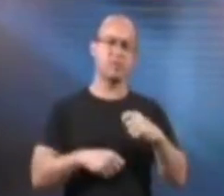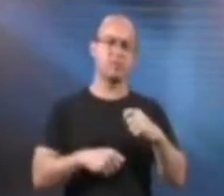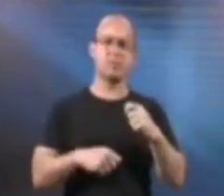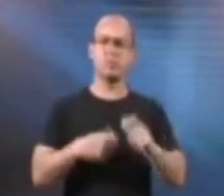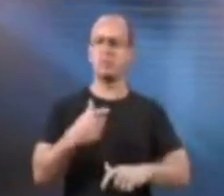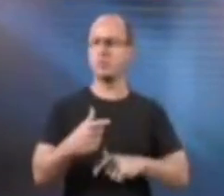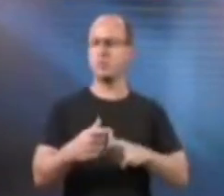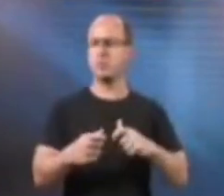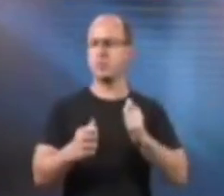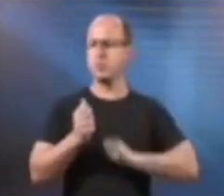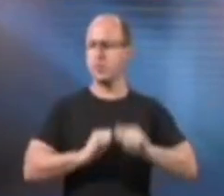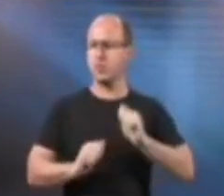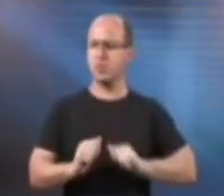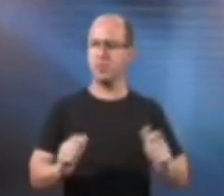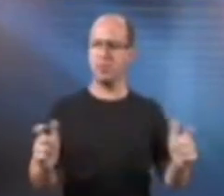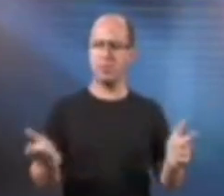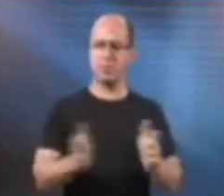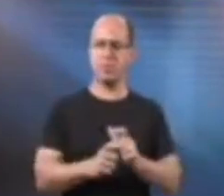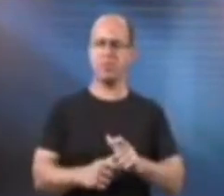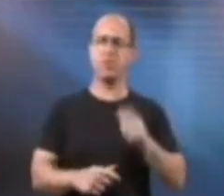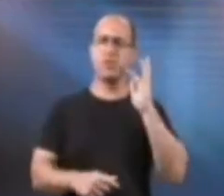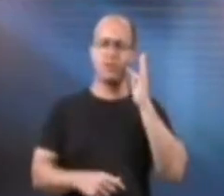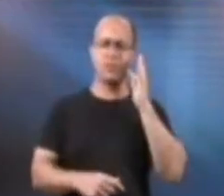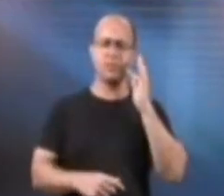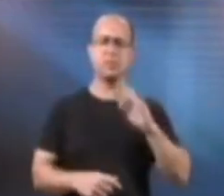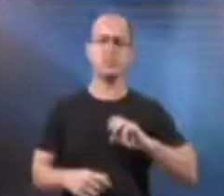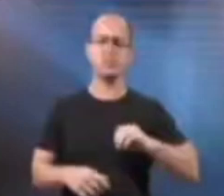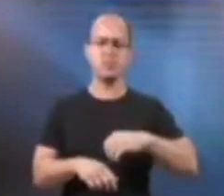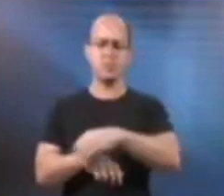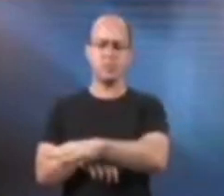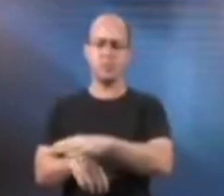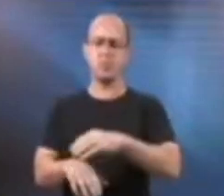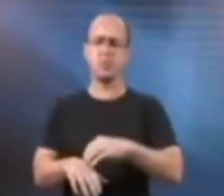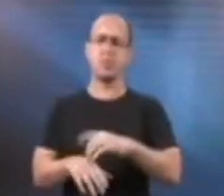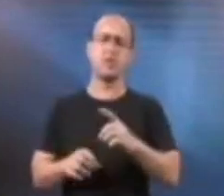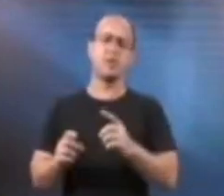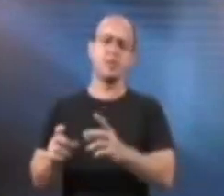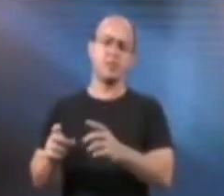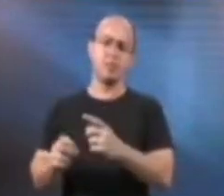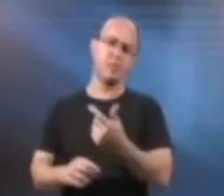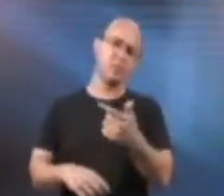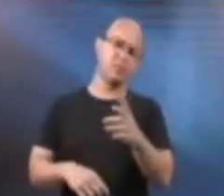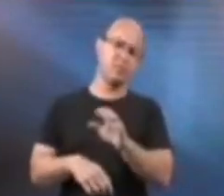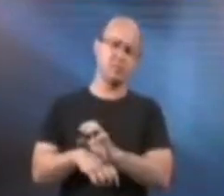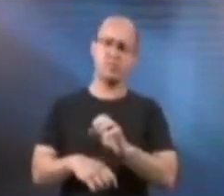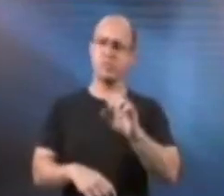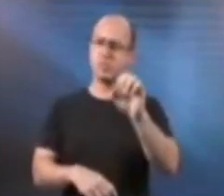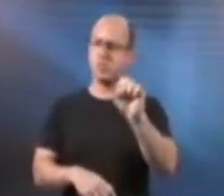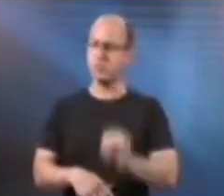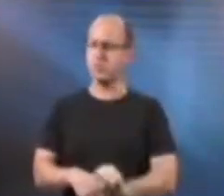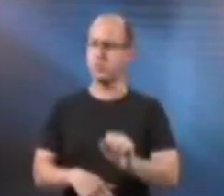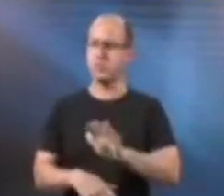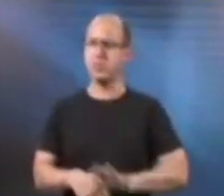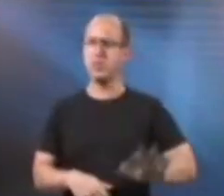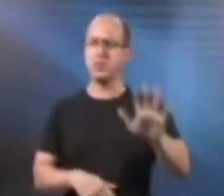Açu se produz muitas frutas, se abastece a Ceasa e se exporta para outros estados, para o sudeste do Brasil,